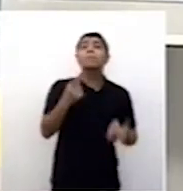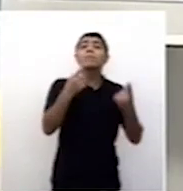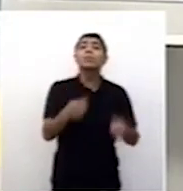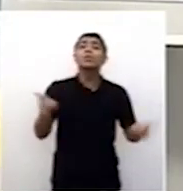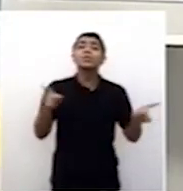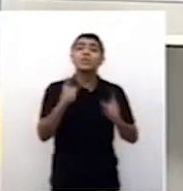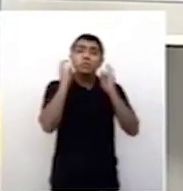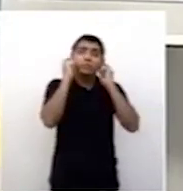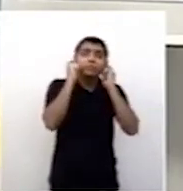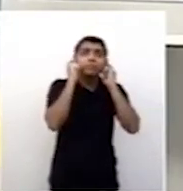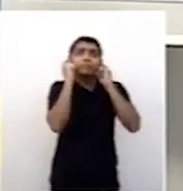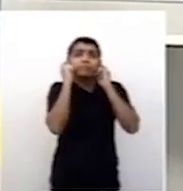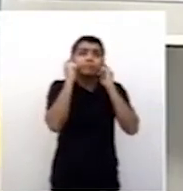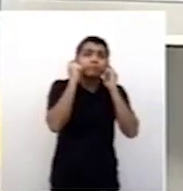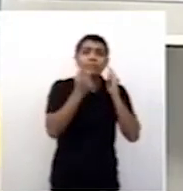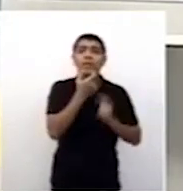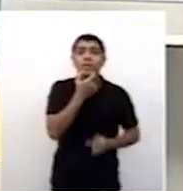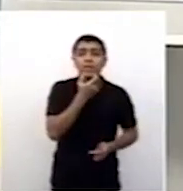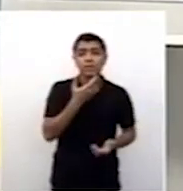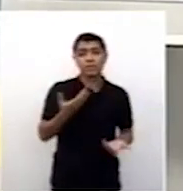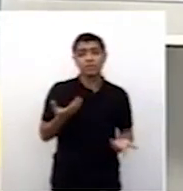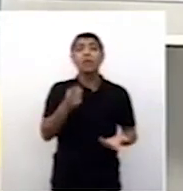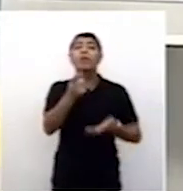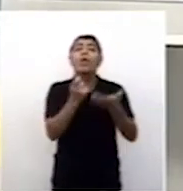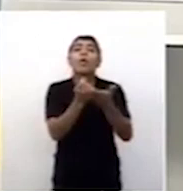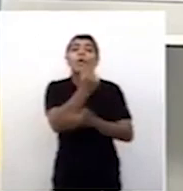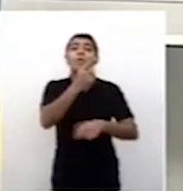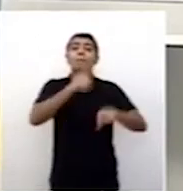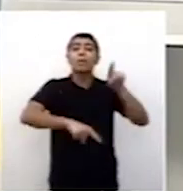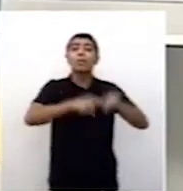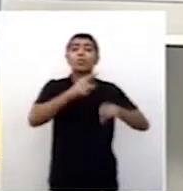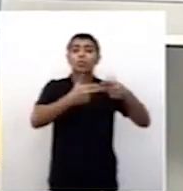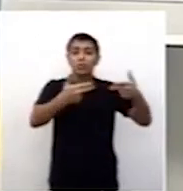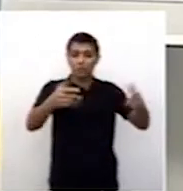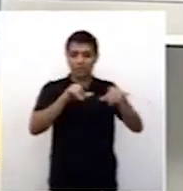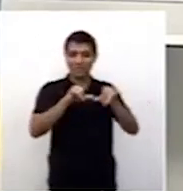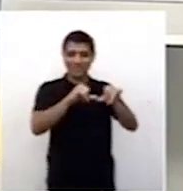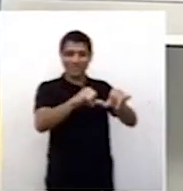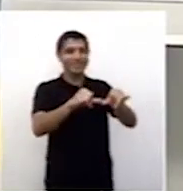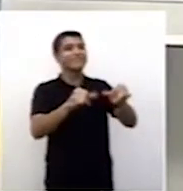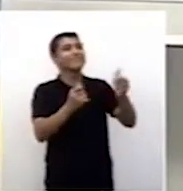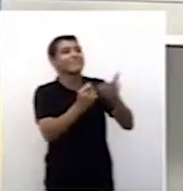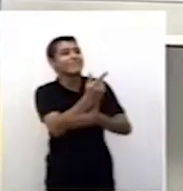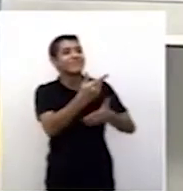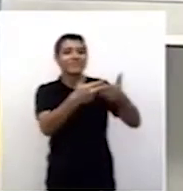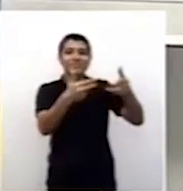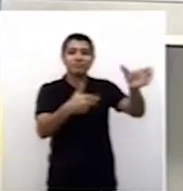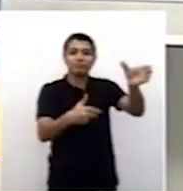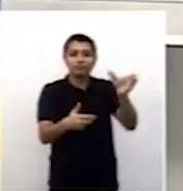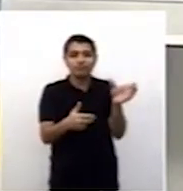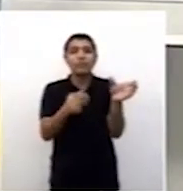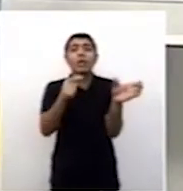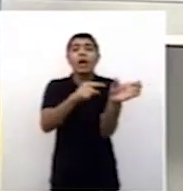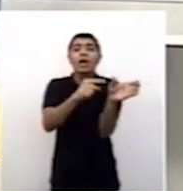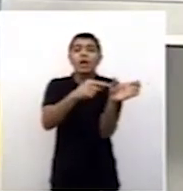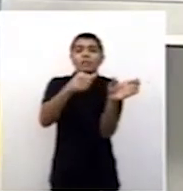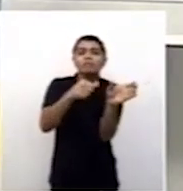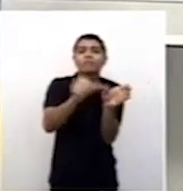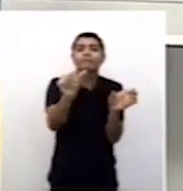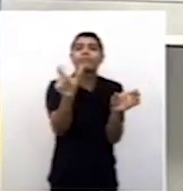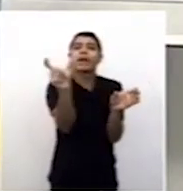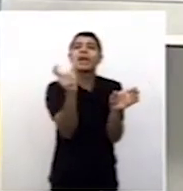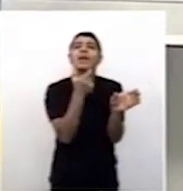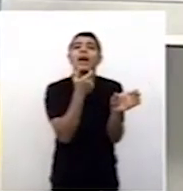rótulos de produtos alimentares ou até mesmo nas compras online. Portanto, para